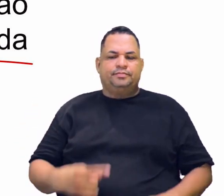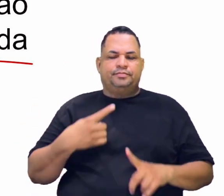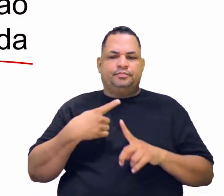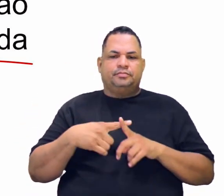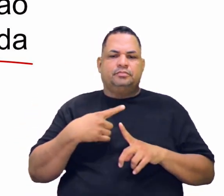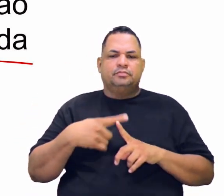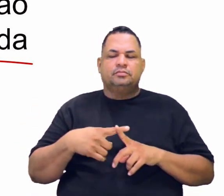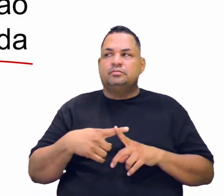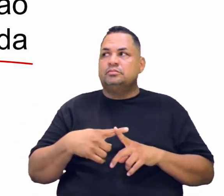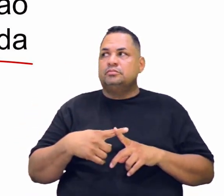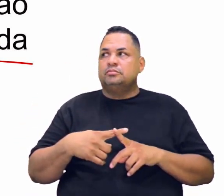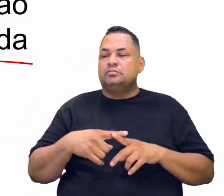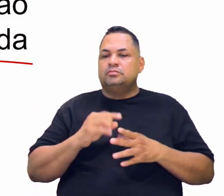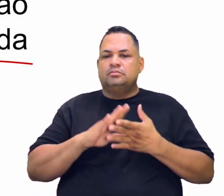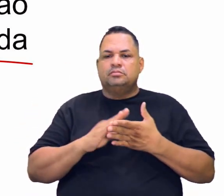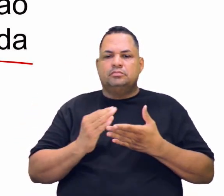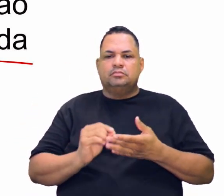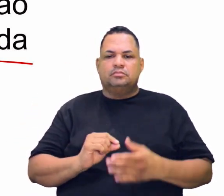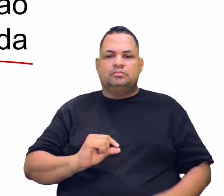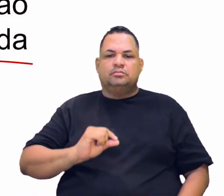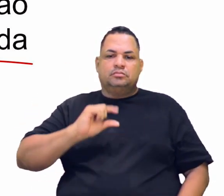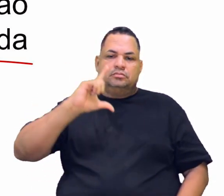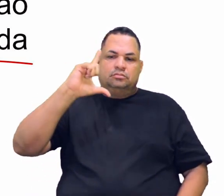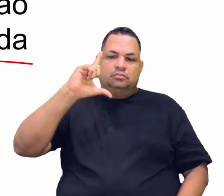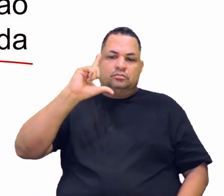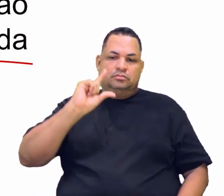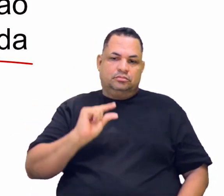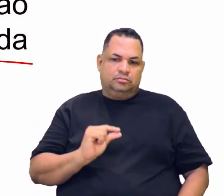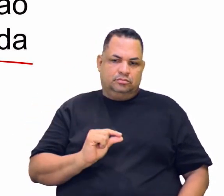com certeza, aumentou ou diminuiu